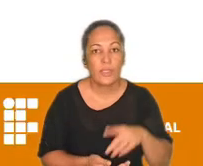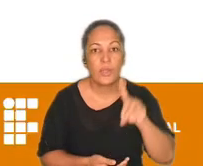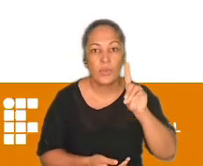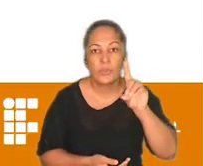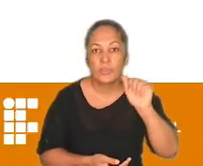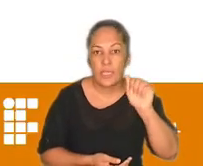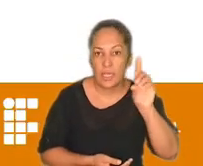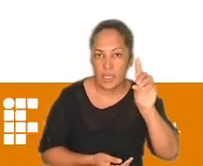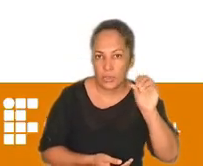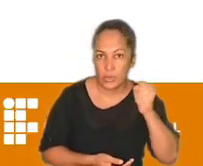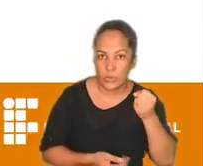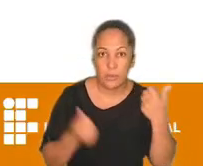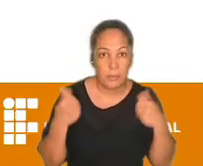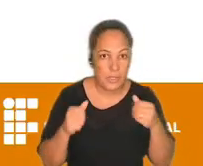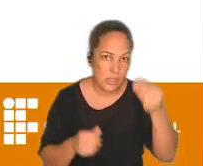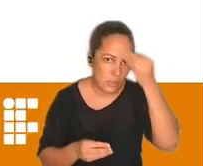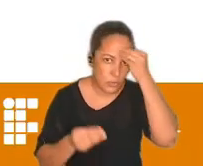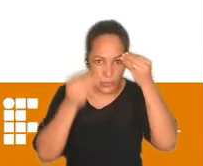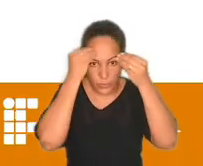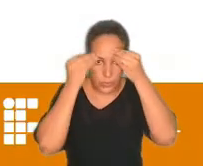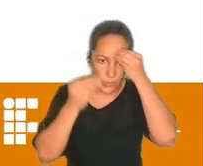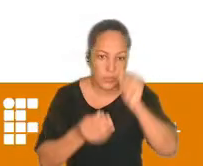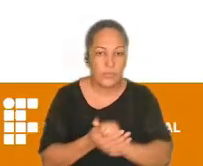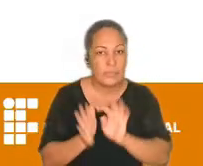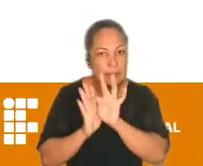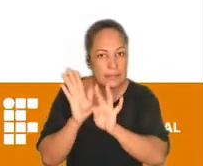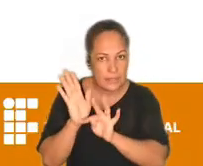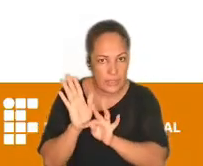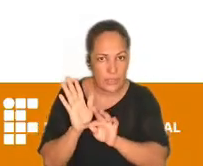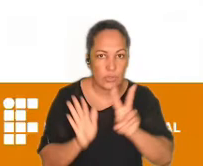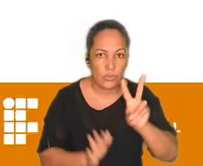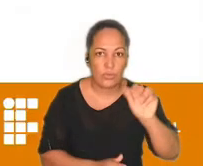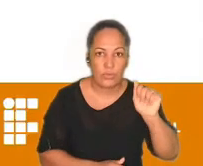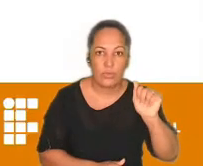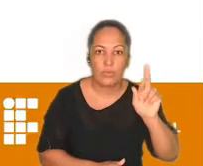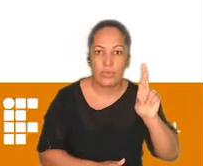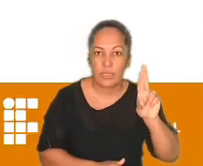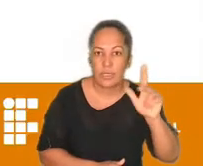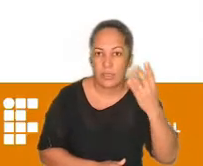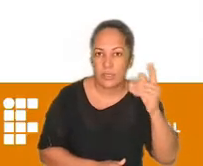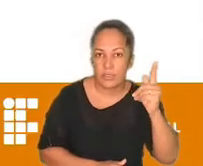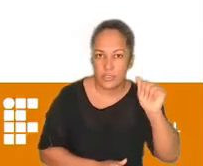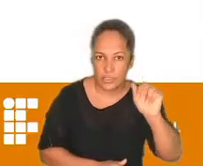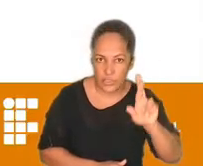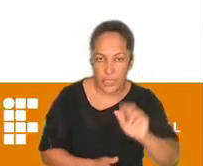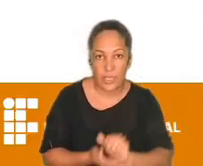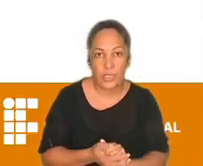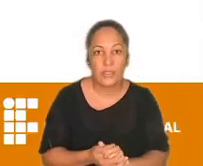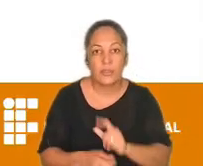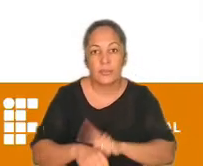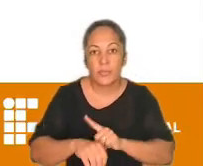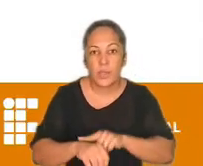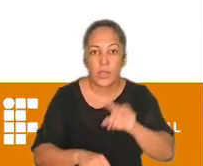são varchar, para texto, date, para data, time, para hora, double